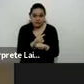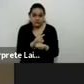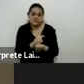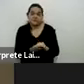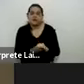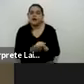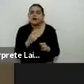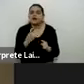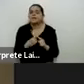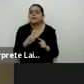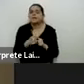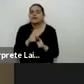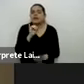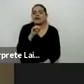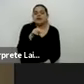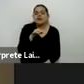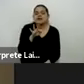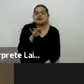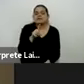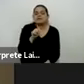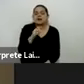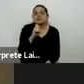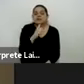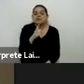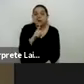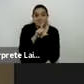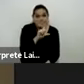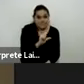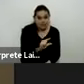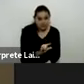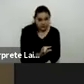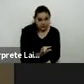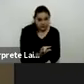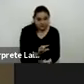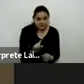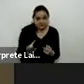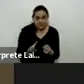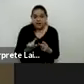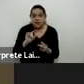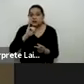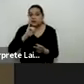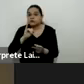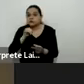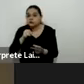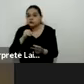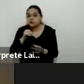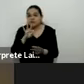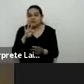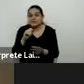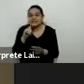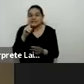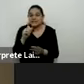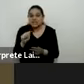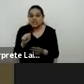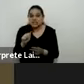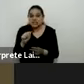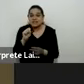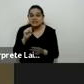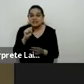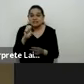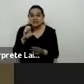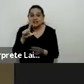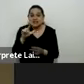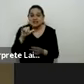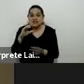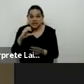inflação está baixa e o juro reduziu, a taxa Selic reduziu? Exatamente porque a economia está parada,